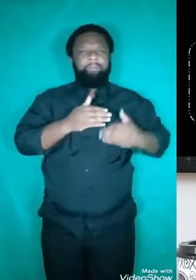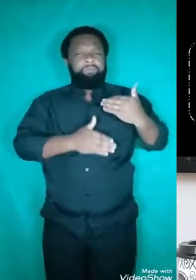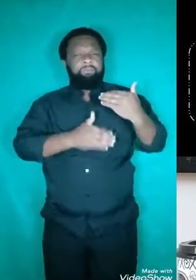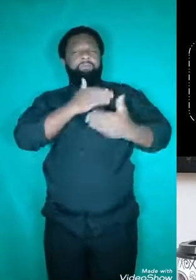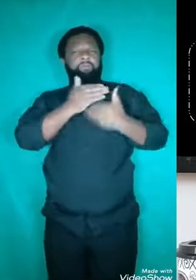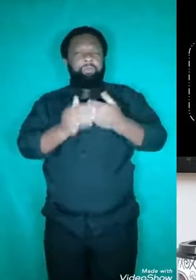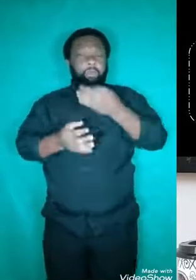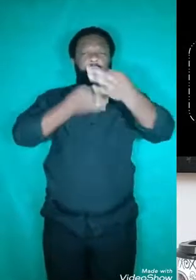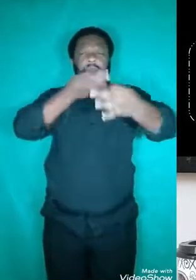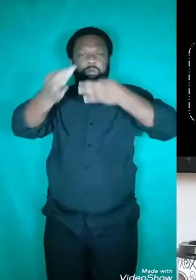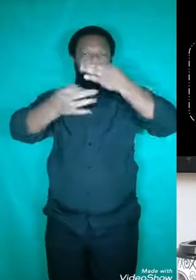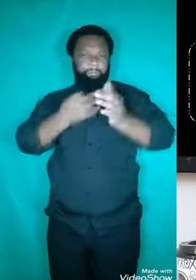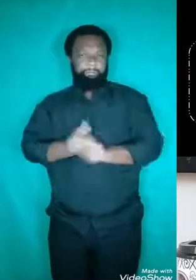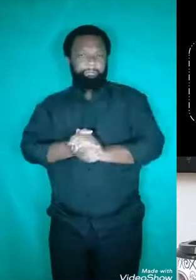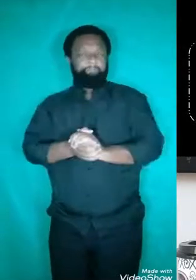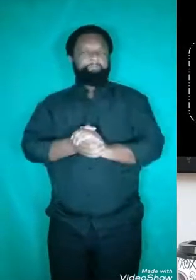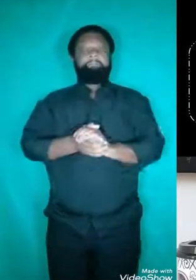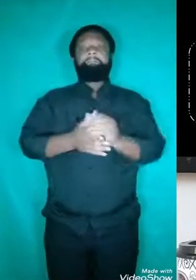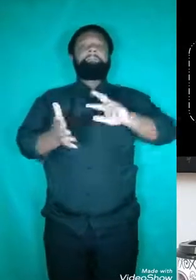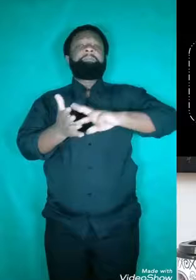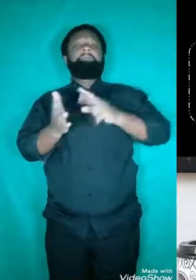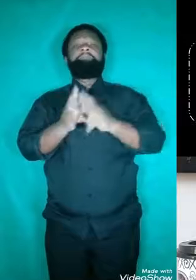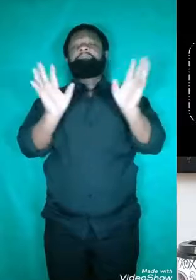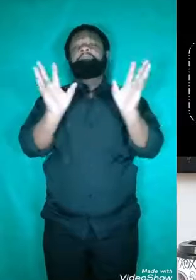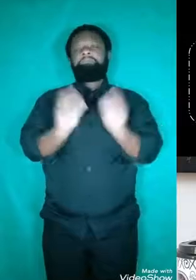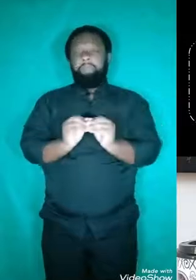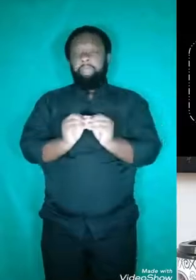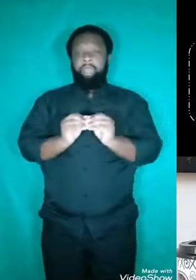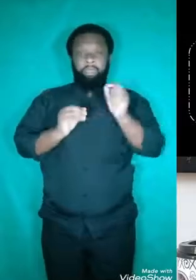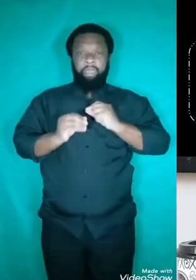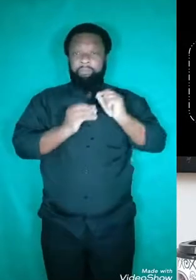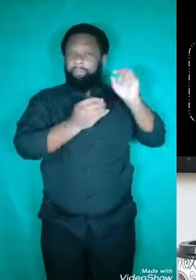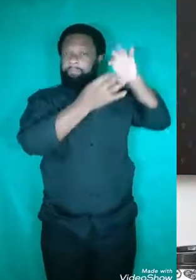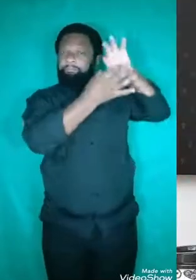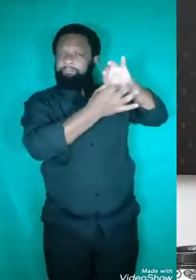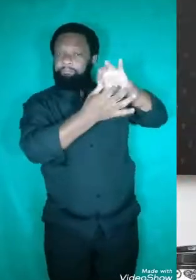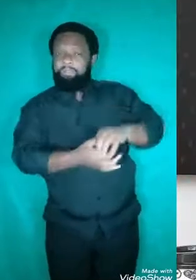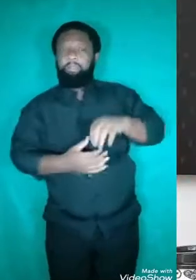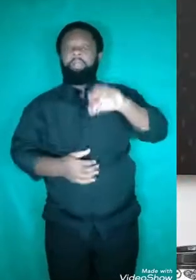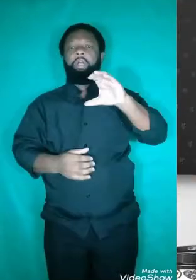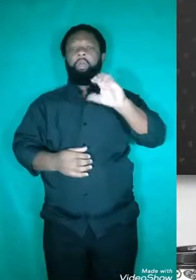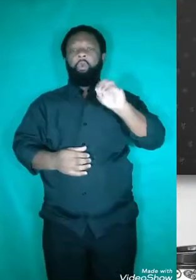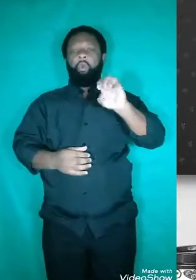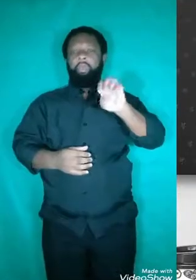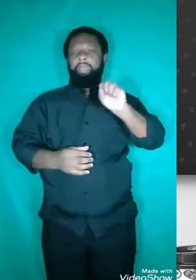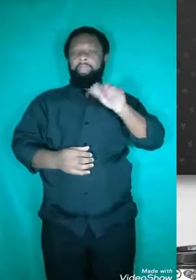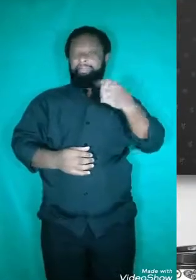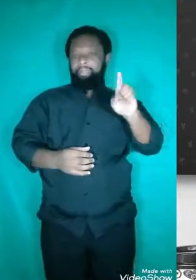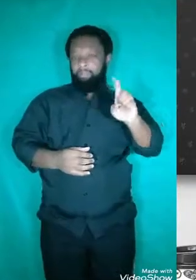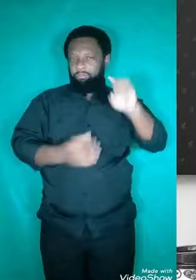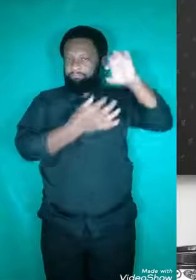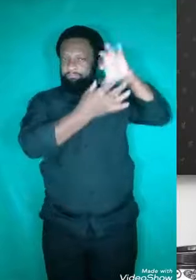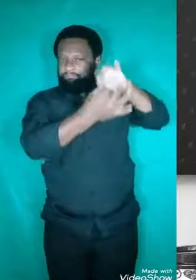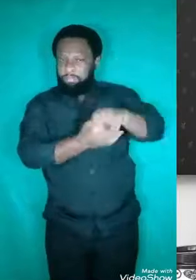argumentação. Traduzindo, a competência 4 avalia a coesão textual. Aqui eu quero fazer uma observação